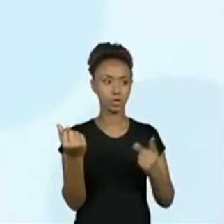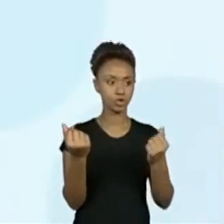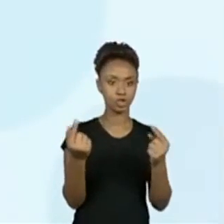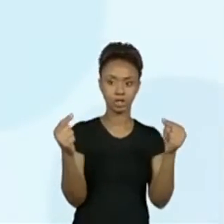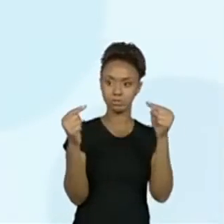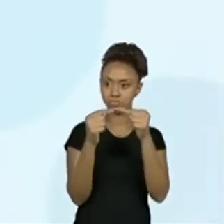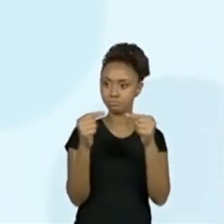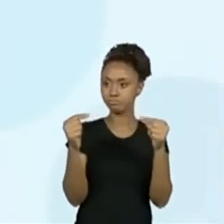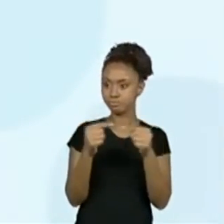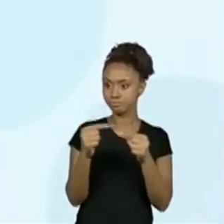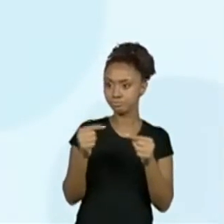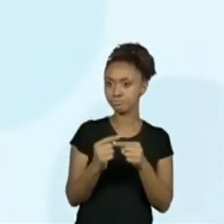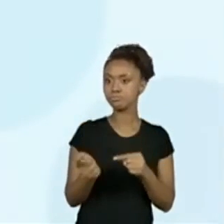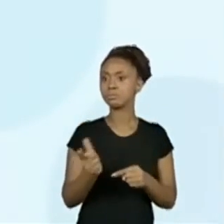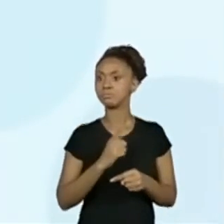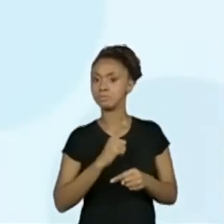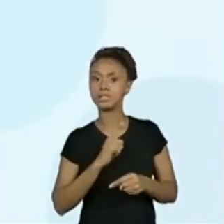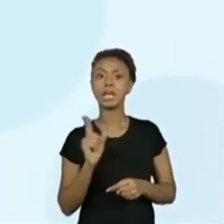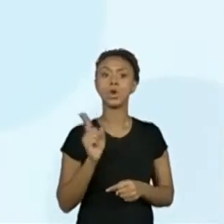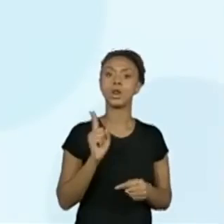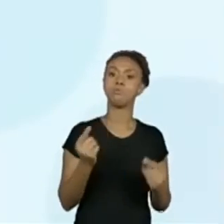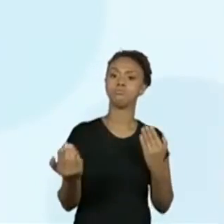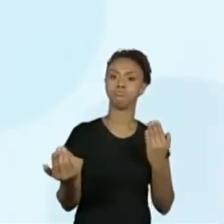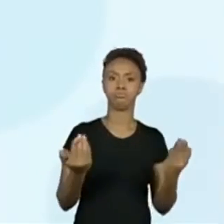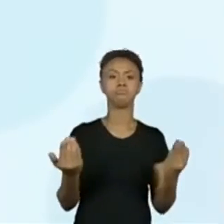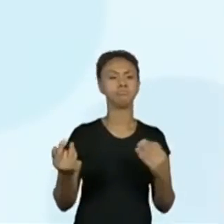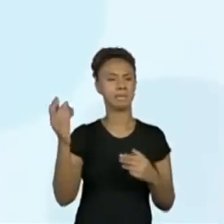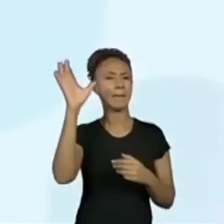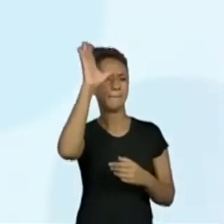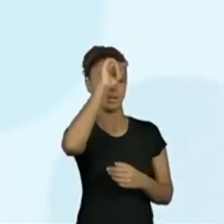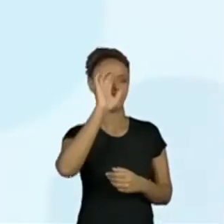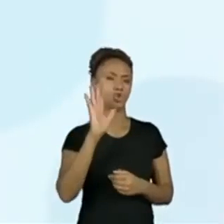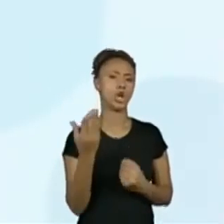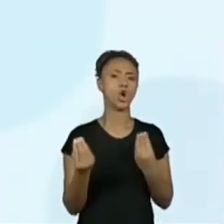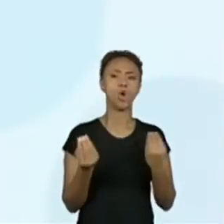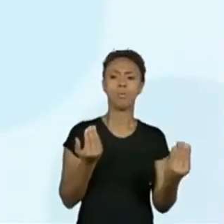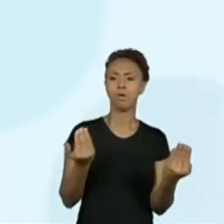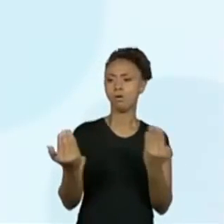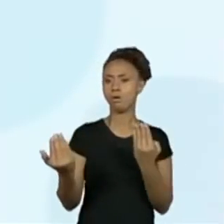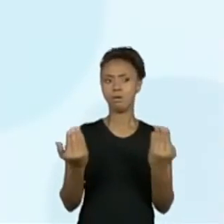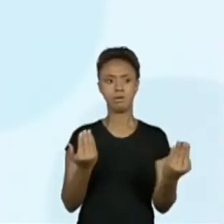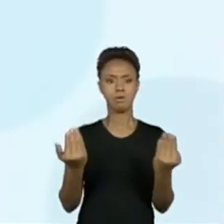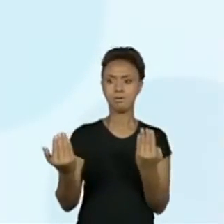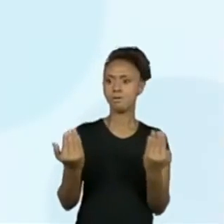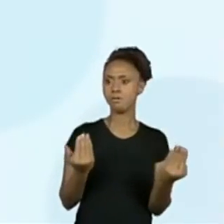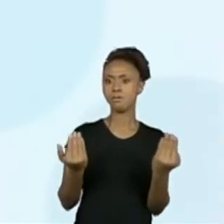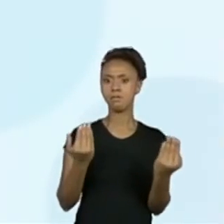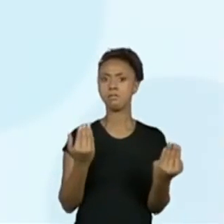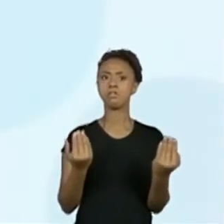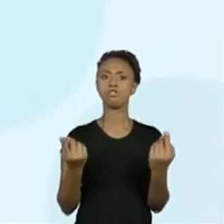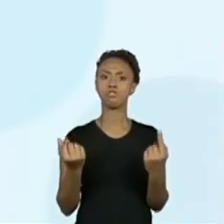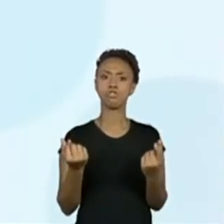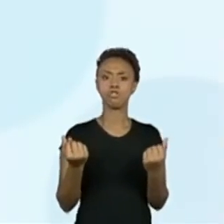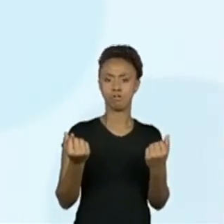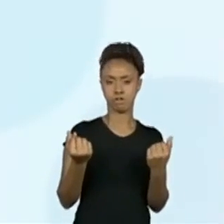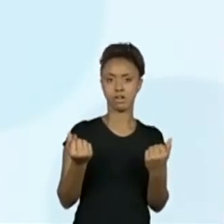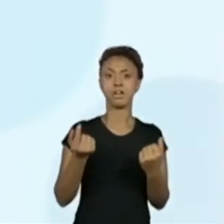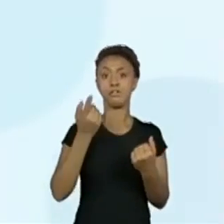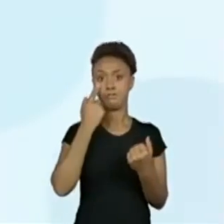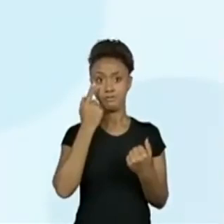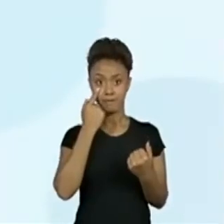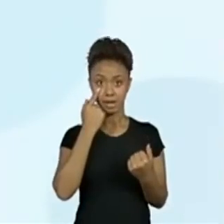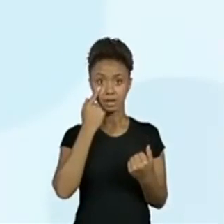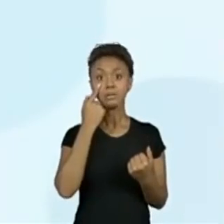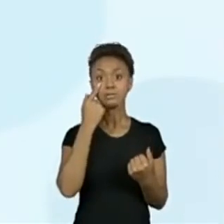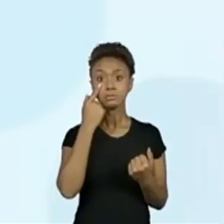todo mundo já entendeu aí a ideia de equivalência e nós precisaremos comparar esses preços dizendo se eles são ou